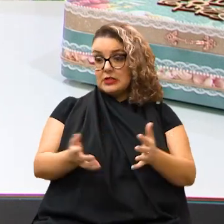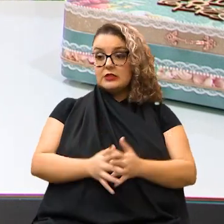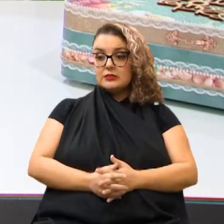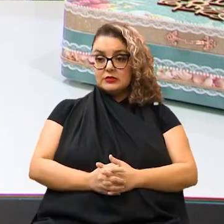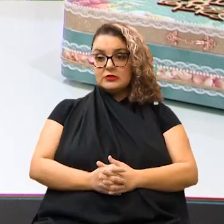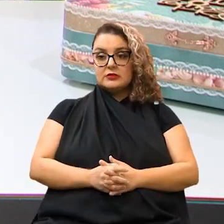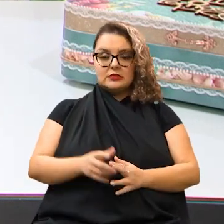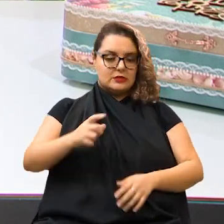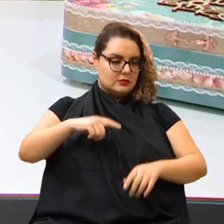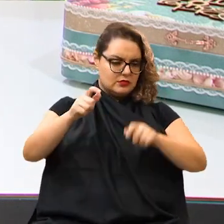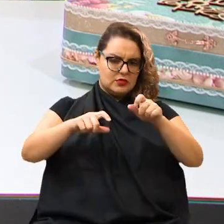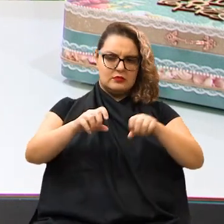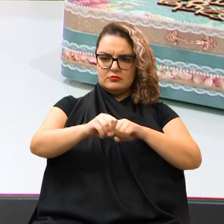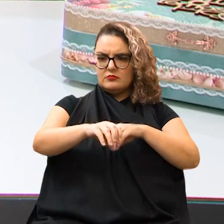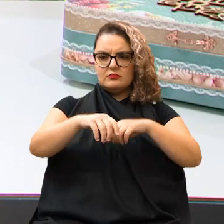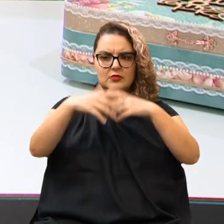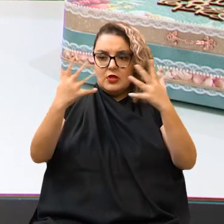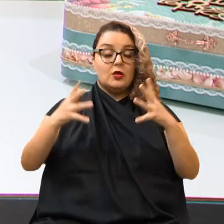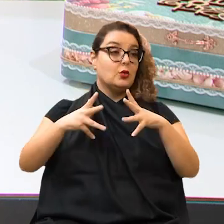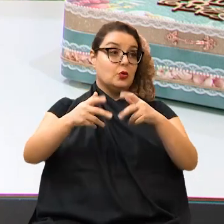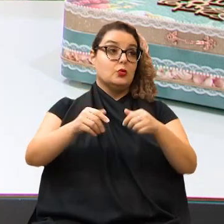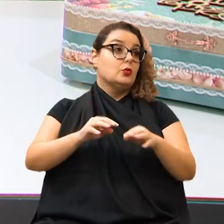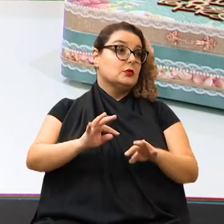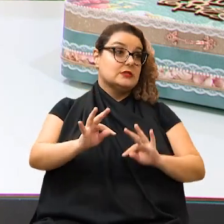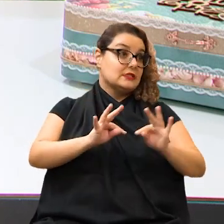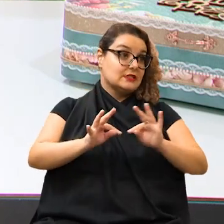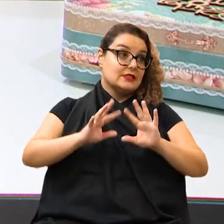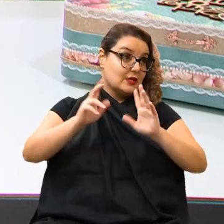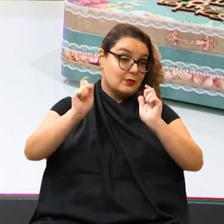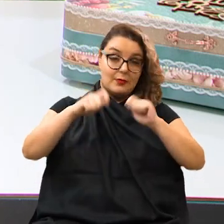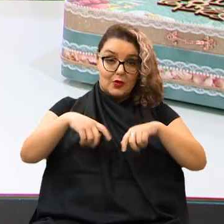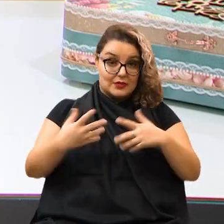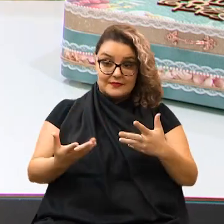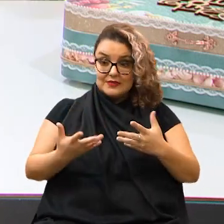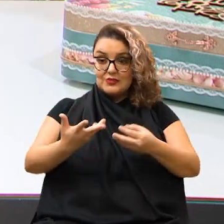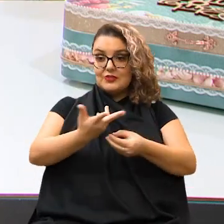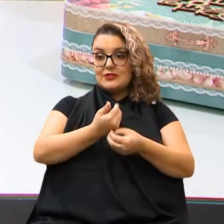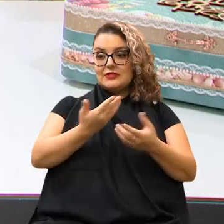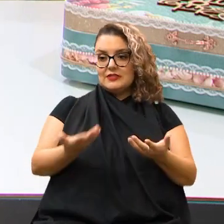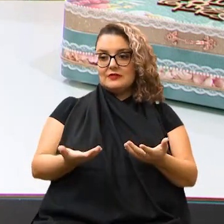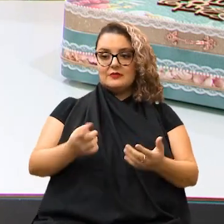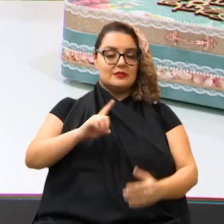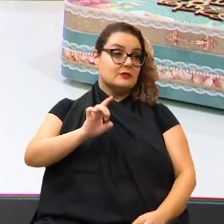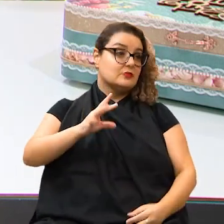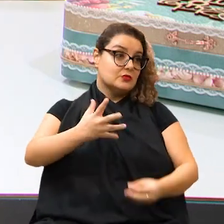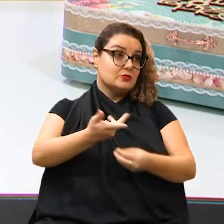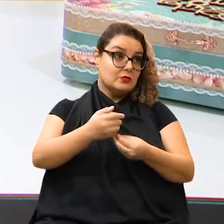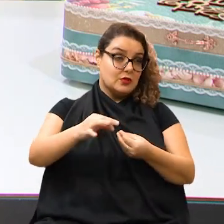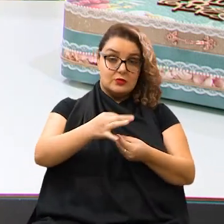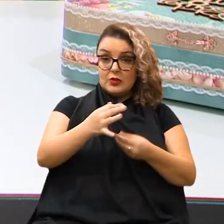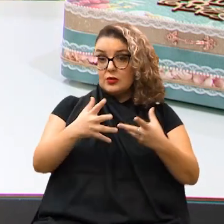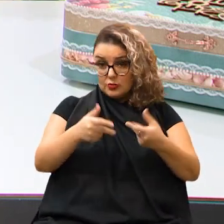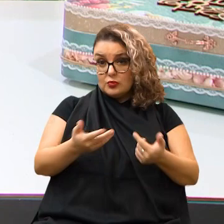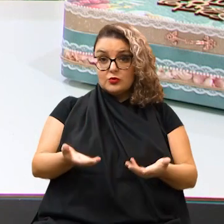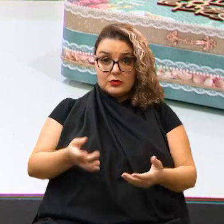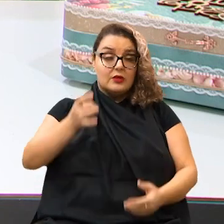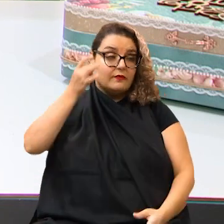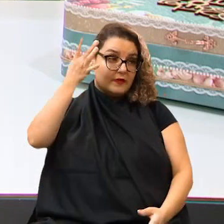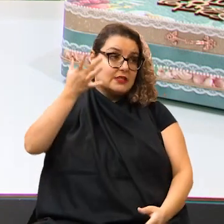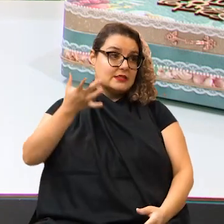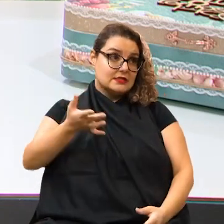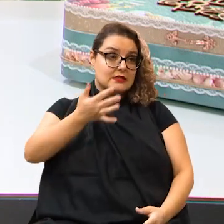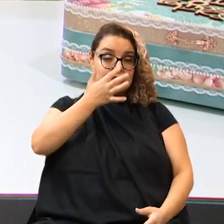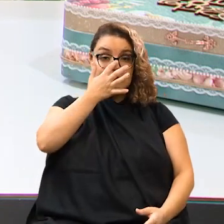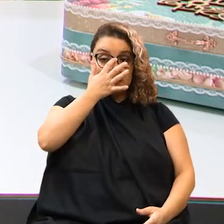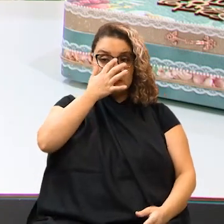bem avançadas. Tem gente que ensina, sei lá, todas as técnicas possíveis que existem de artesanato hoje em dia. Não só artesanato, né? Tudo.